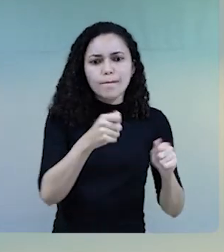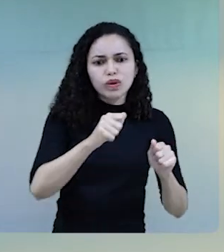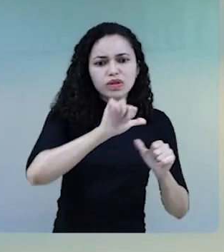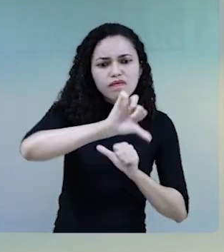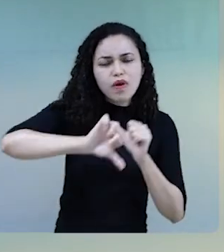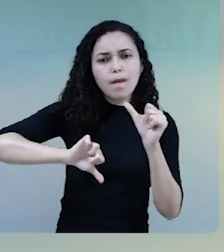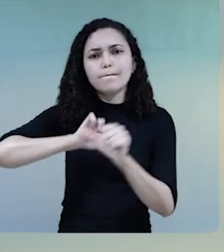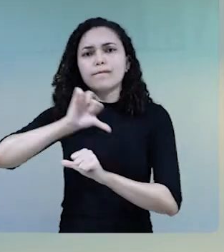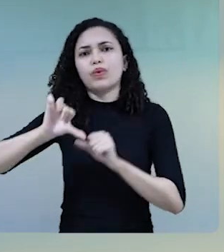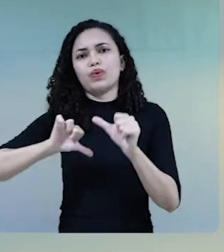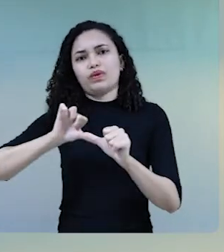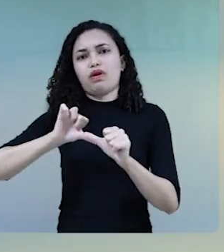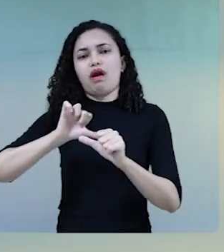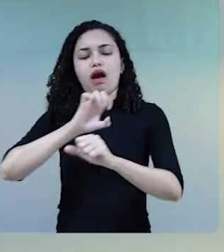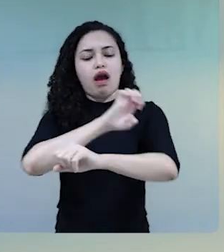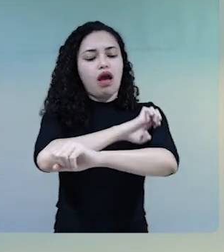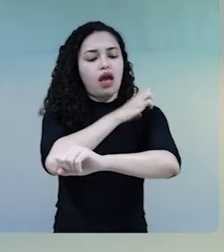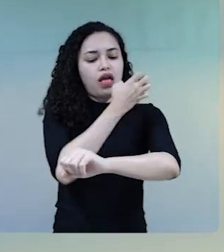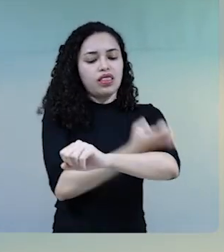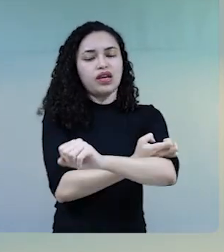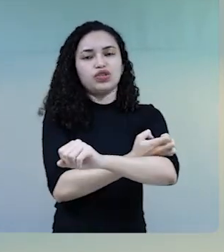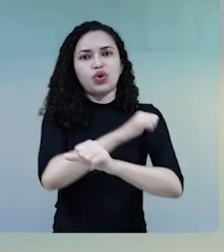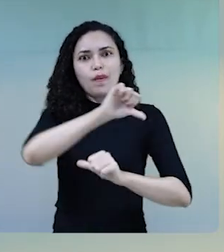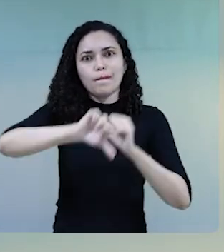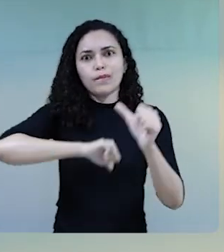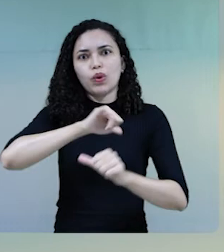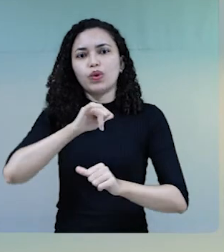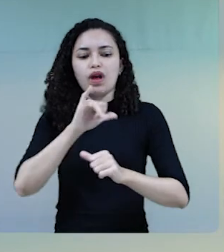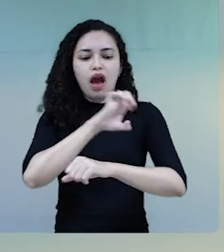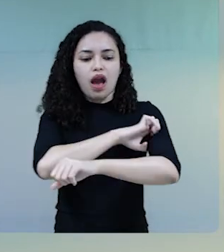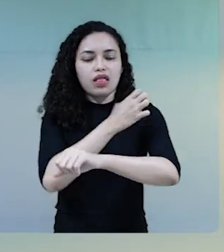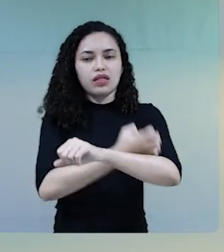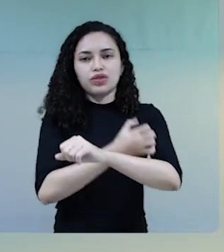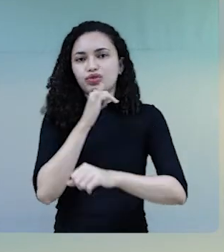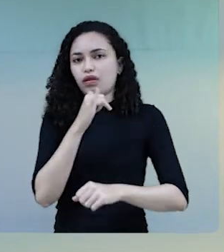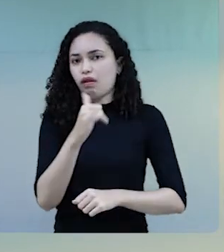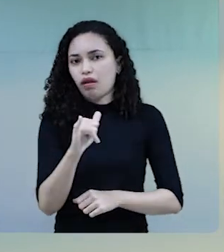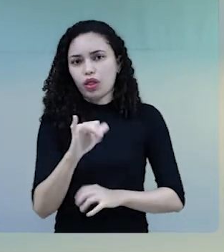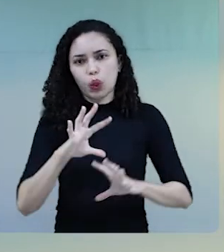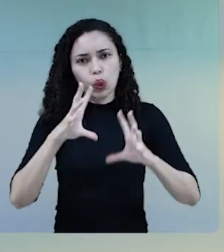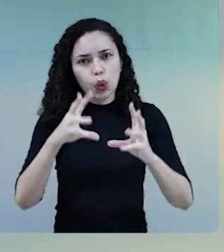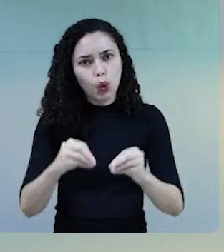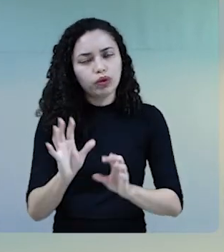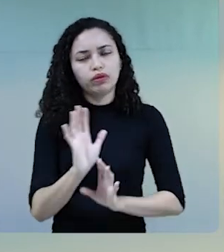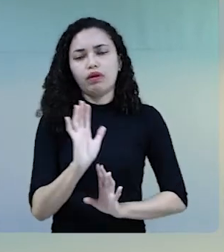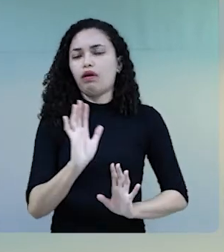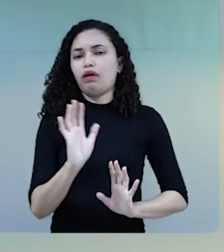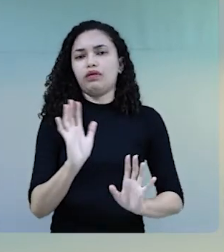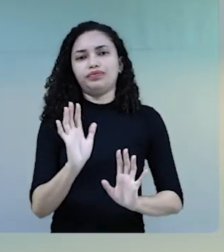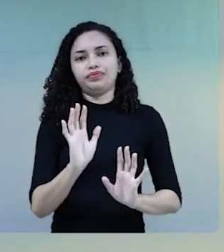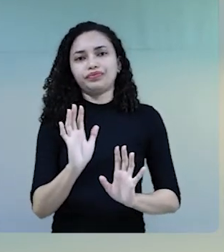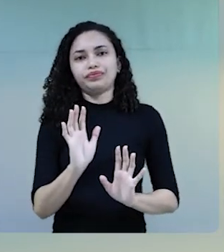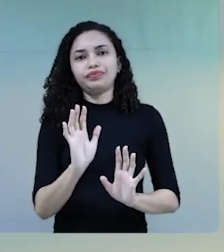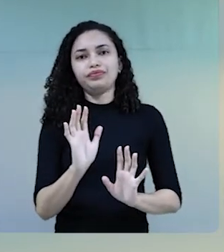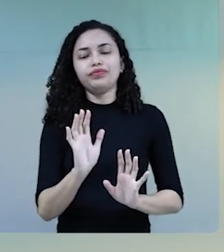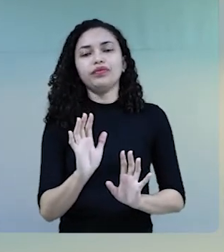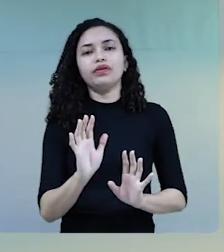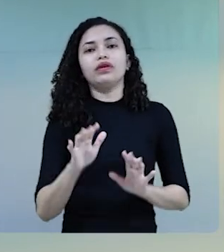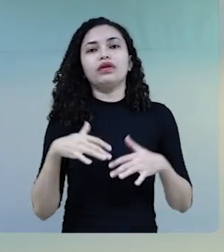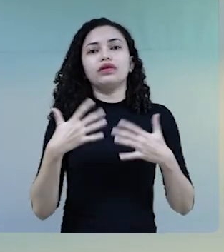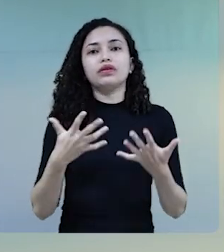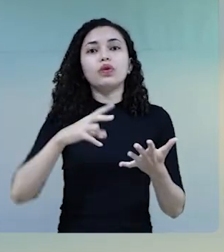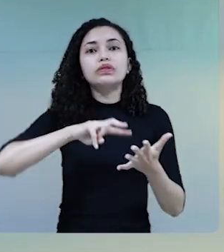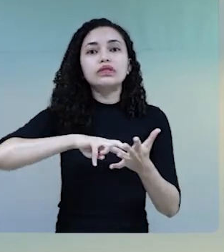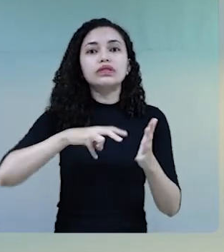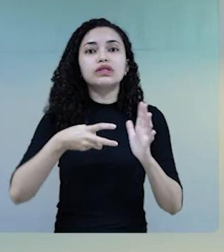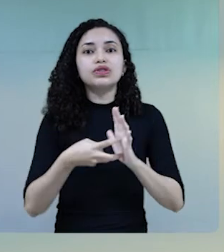quê? Elétrica. Então, a parte dessa energia ela vai ser o quê? Dissipada dentro dele mesmo. Se vai ser dissipada dentro dele mesmo, significa dizer que vai